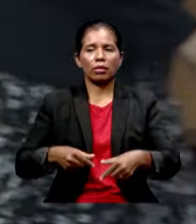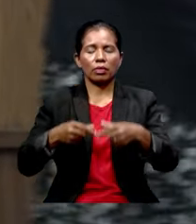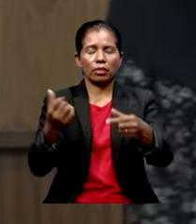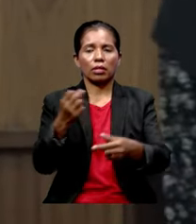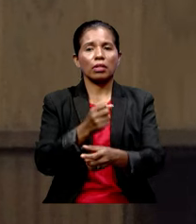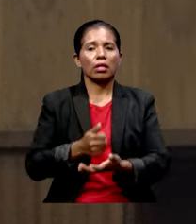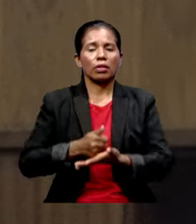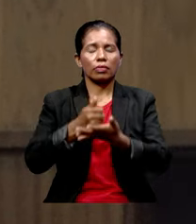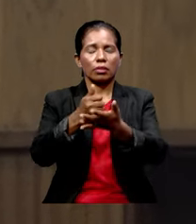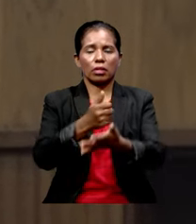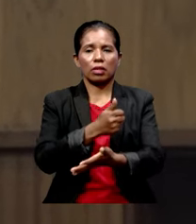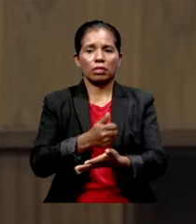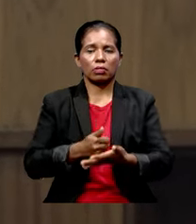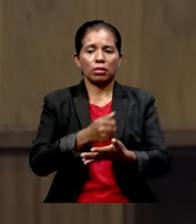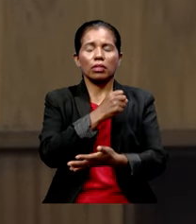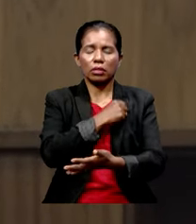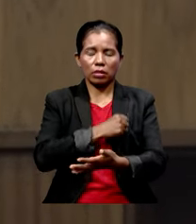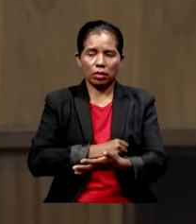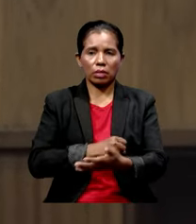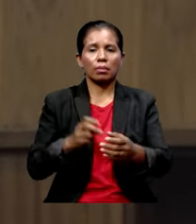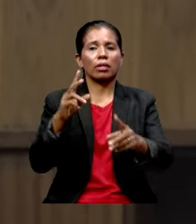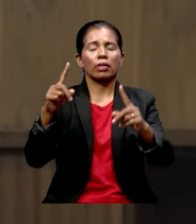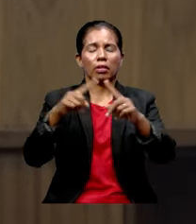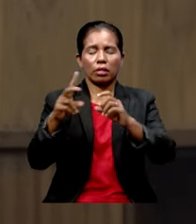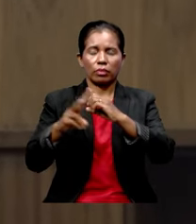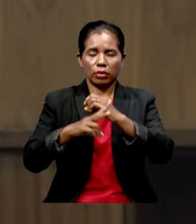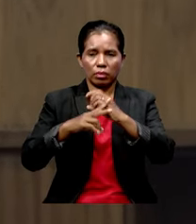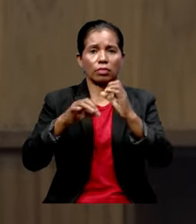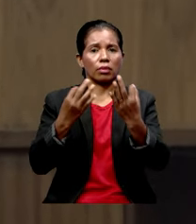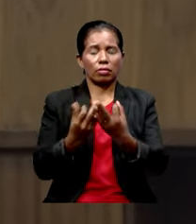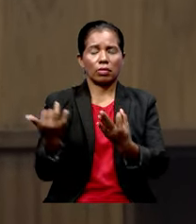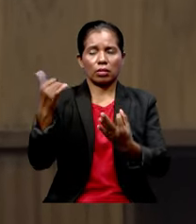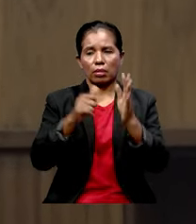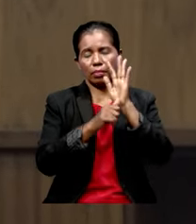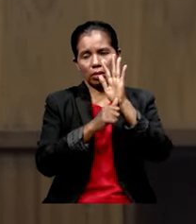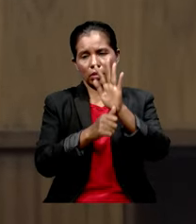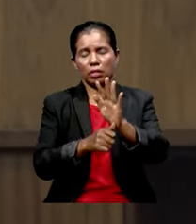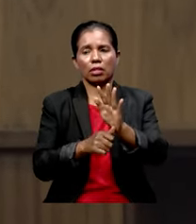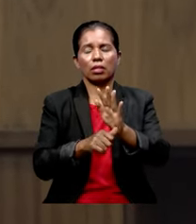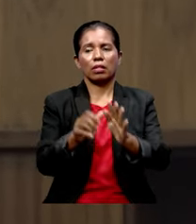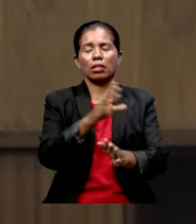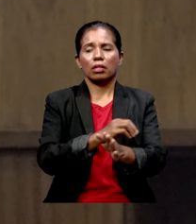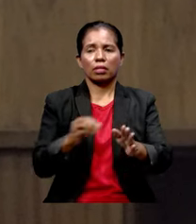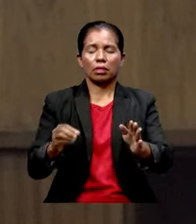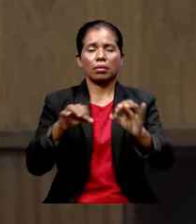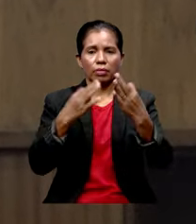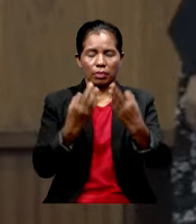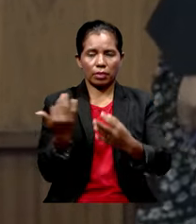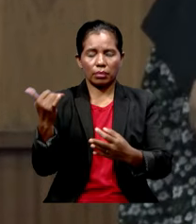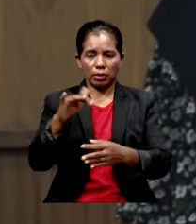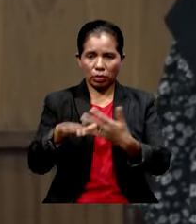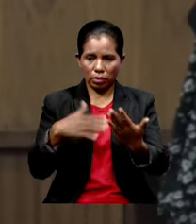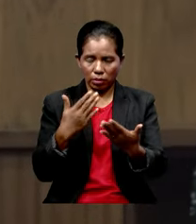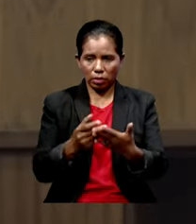sua solidariedade para com as vítimas e apresenta as suas sinceras condolências às famílias